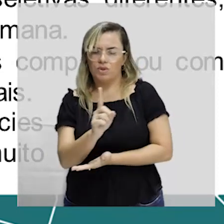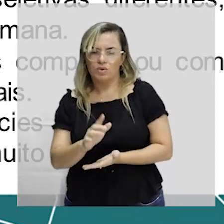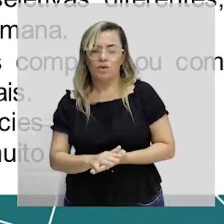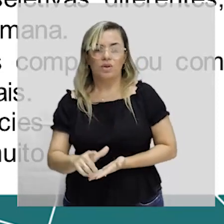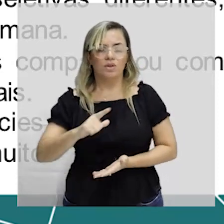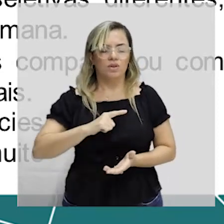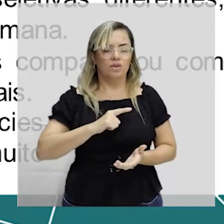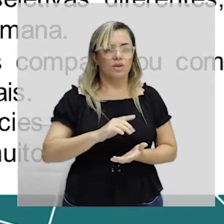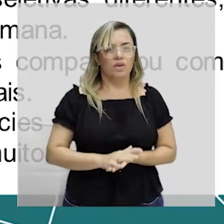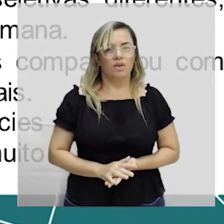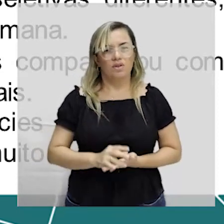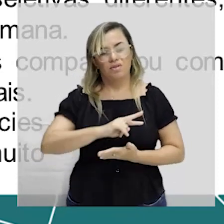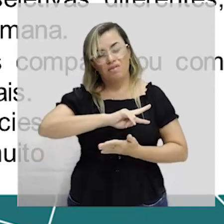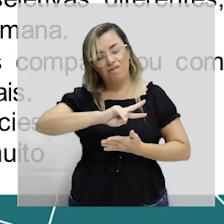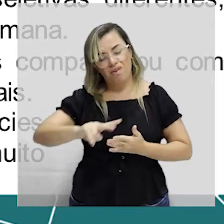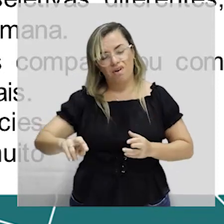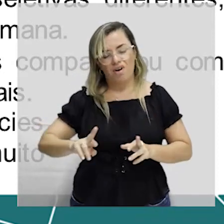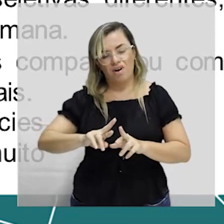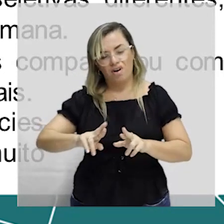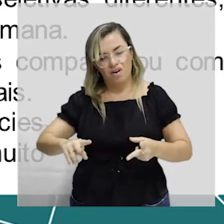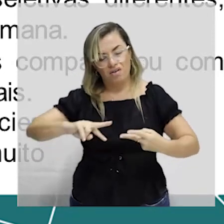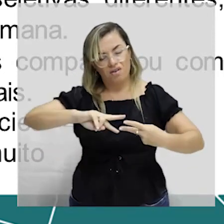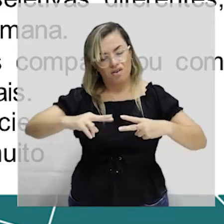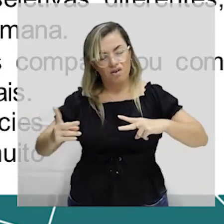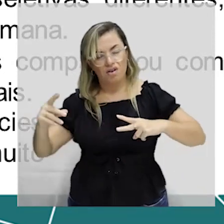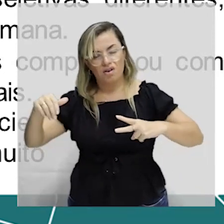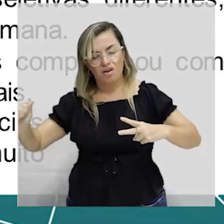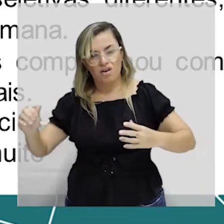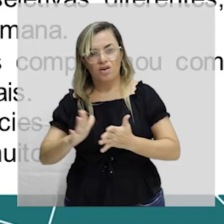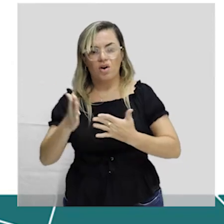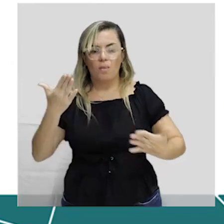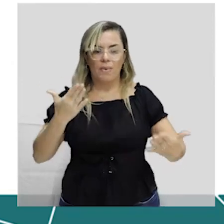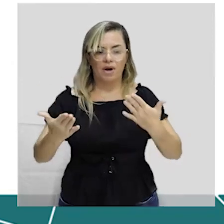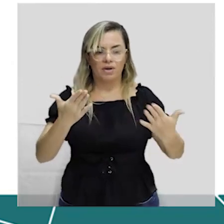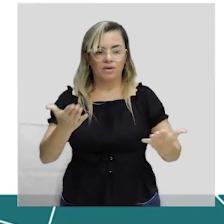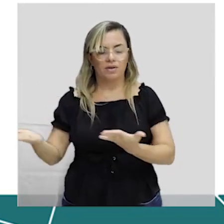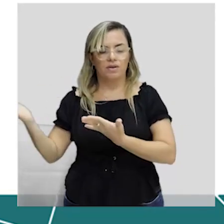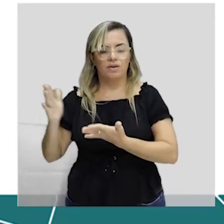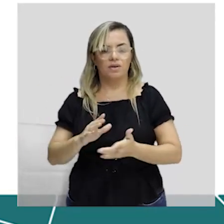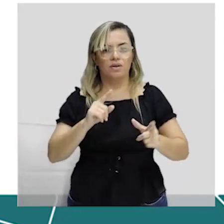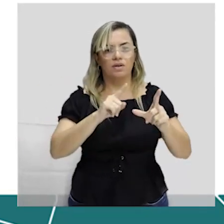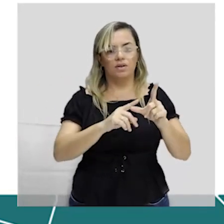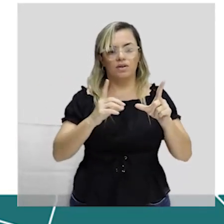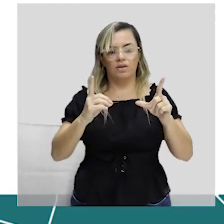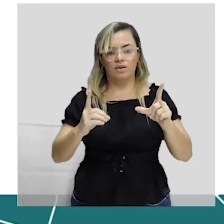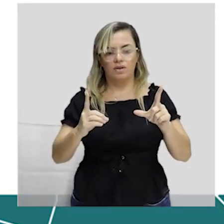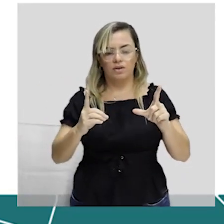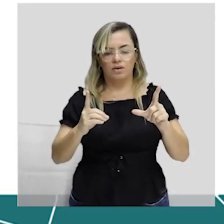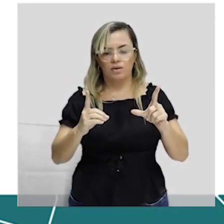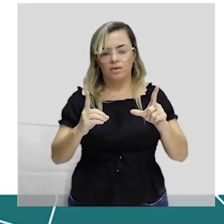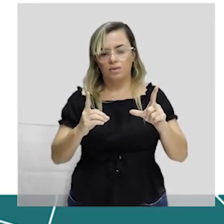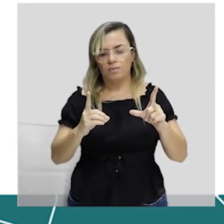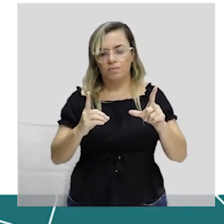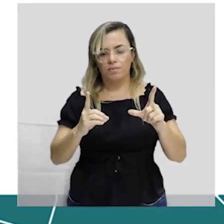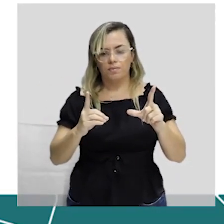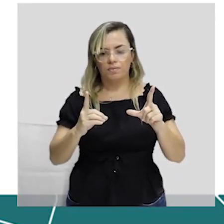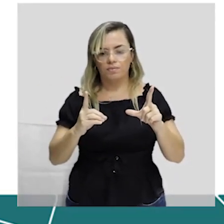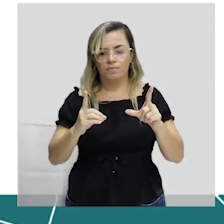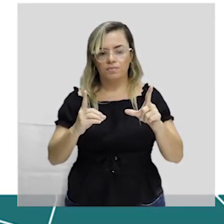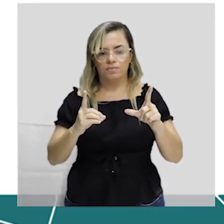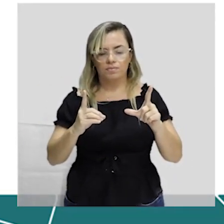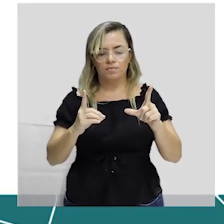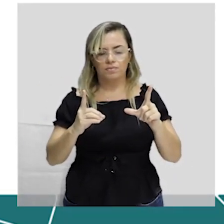tá, entre humanos e macacos, geneticamente falando, ok? Os macacos modernos são produtos de uma